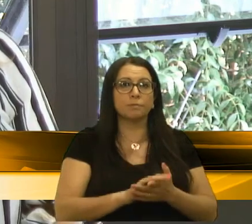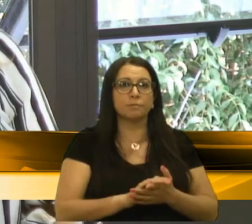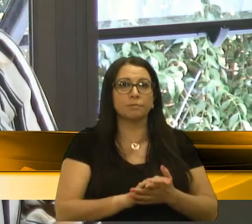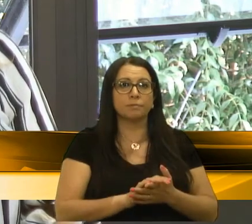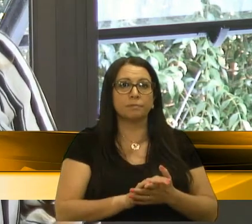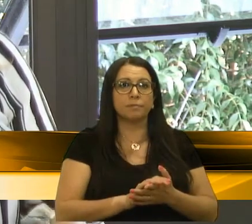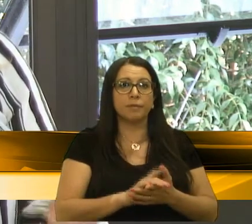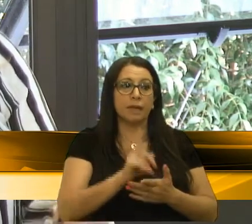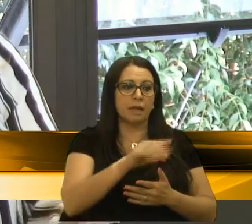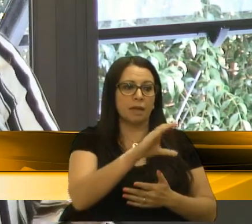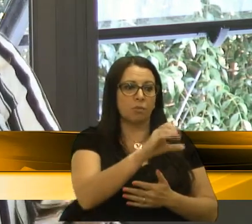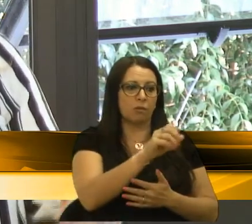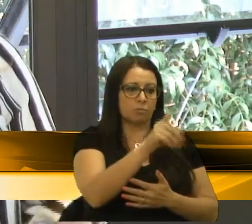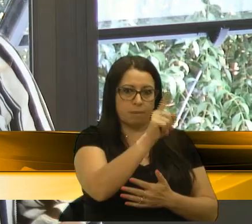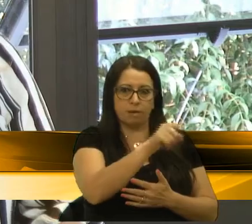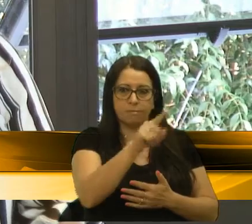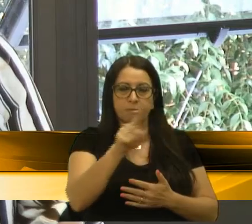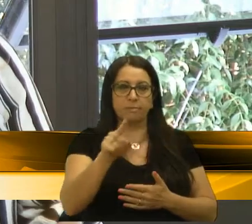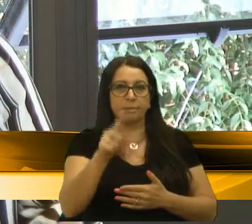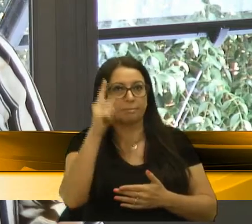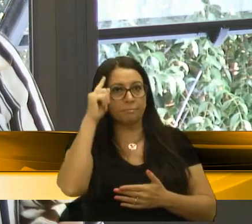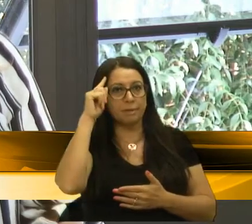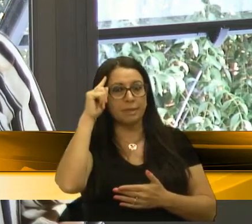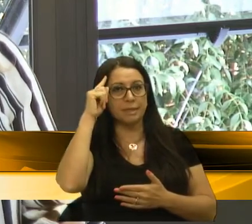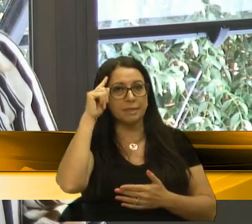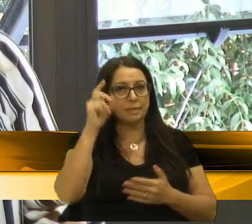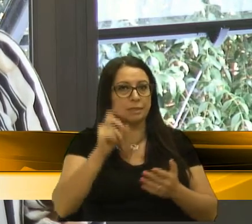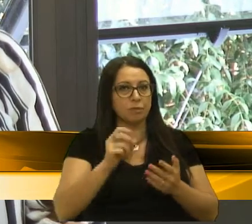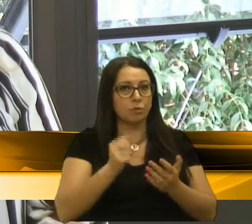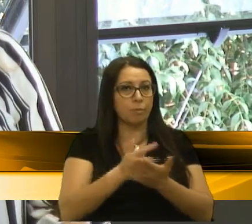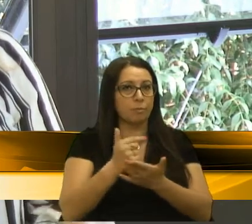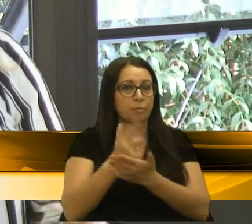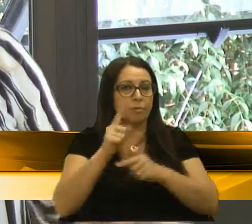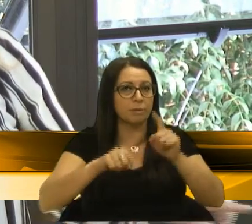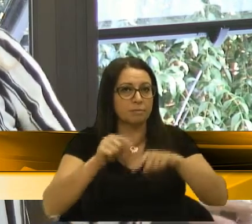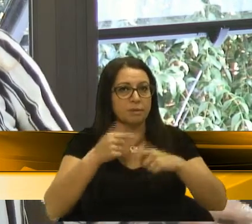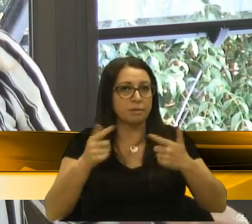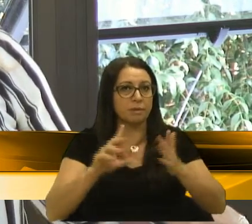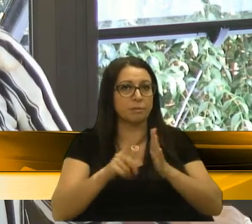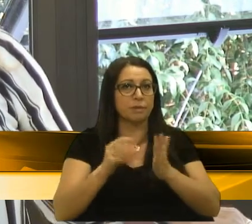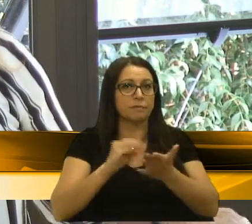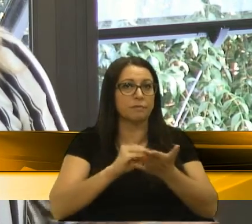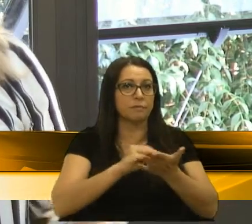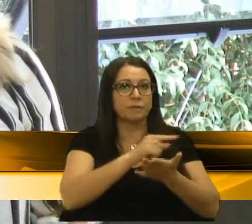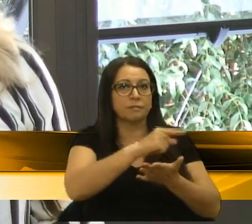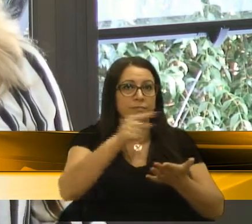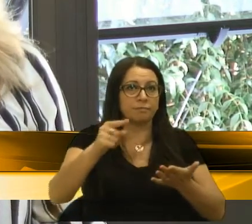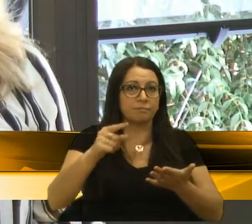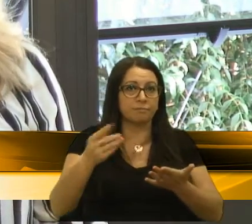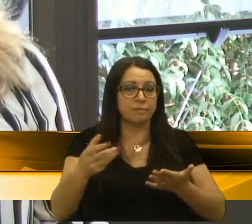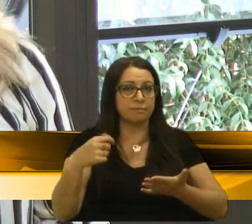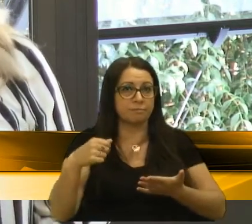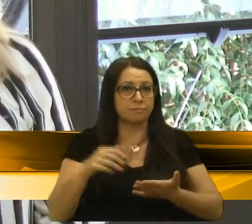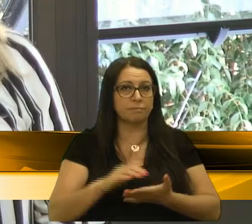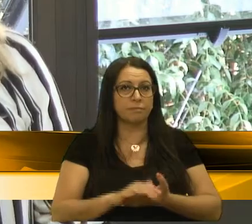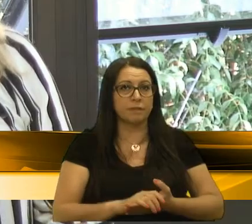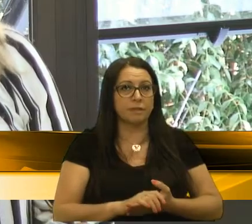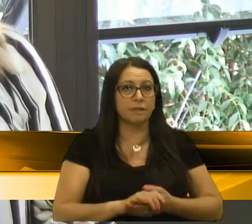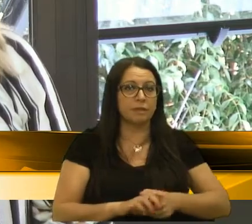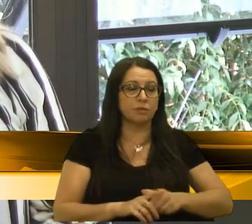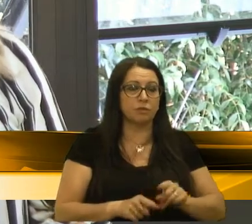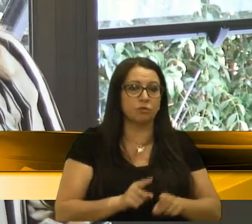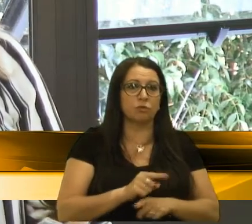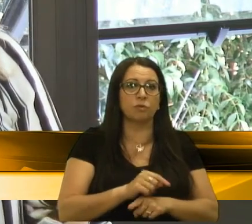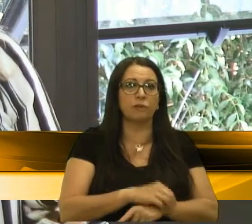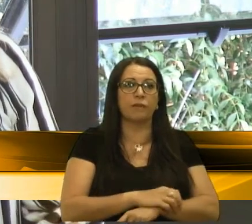um caso, e aí acabam consumindo materiais que depois falta para quando a gente precisa, né? E